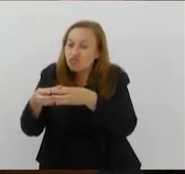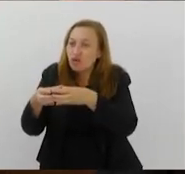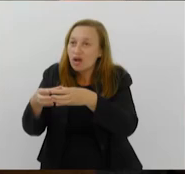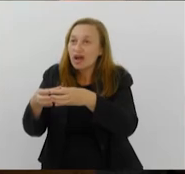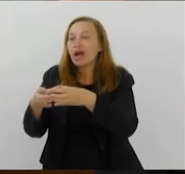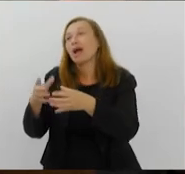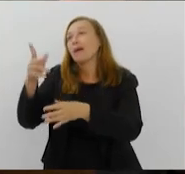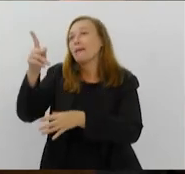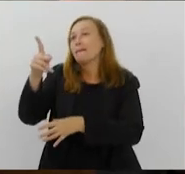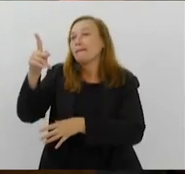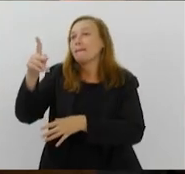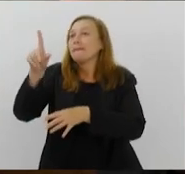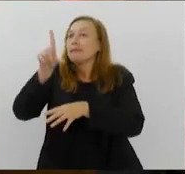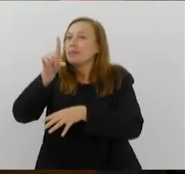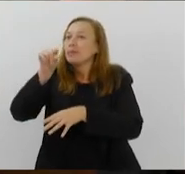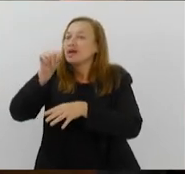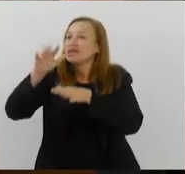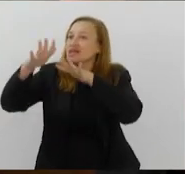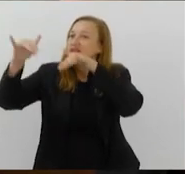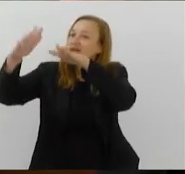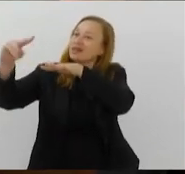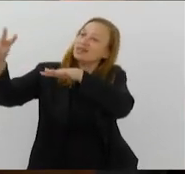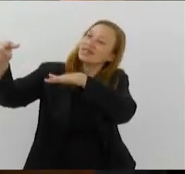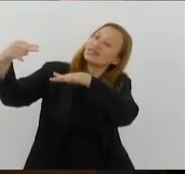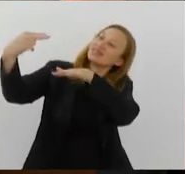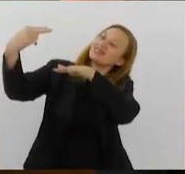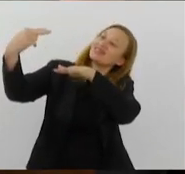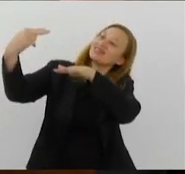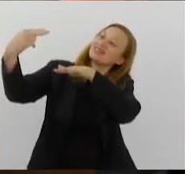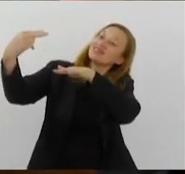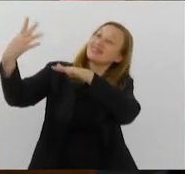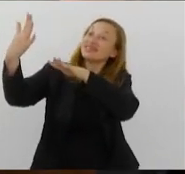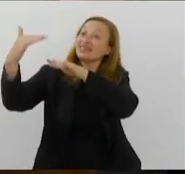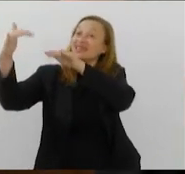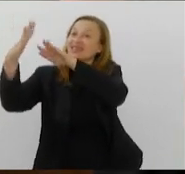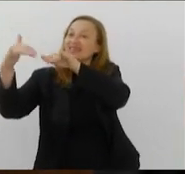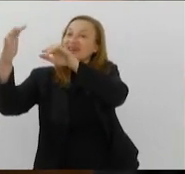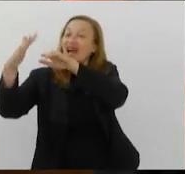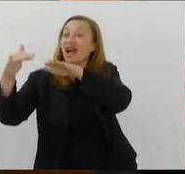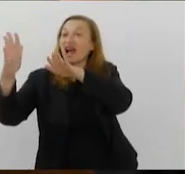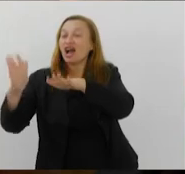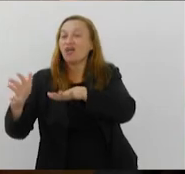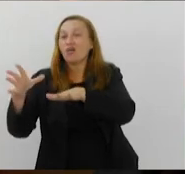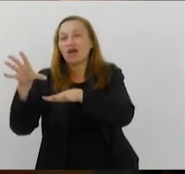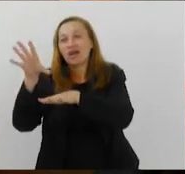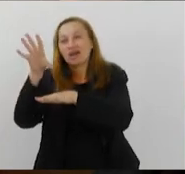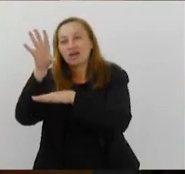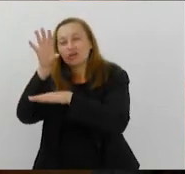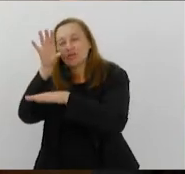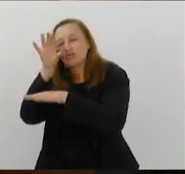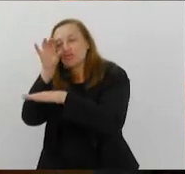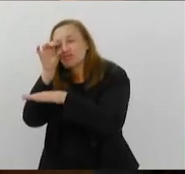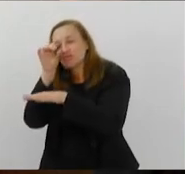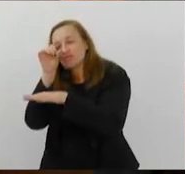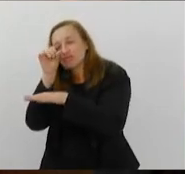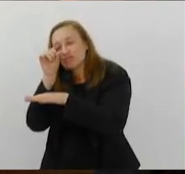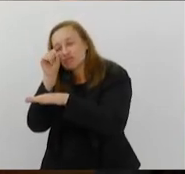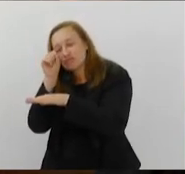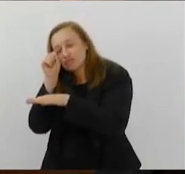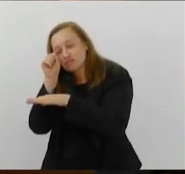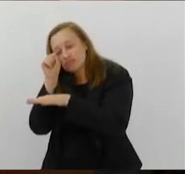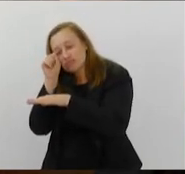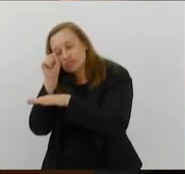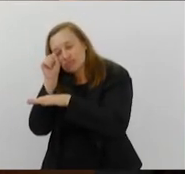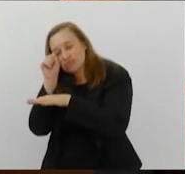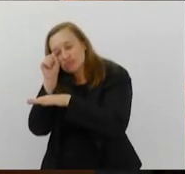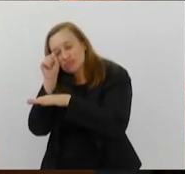olha nos olhos e encanta minha alma com seu cantar. O passarinho agora dorme, é noite, ele vai embalar em seu